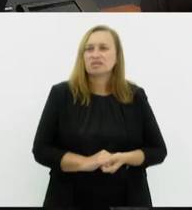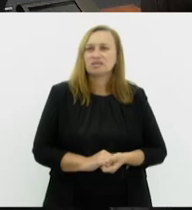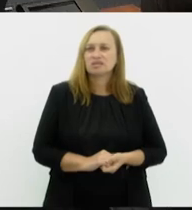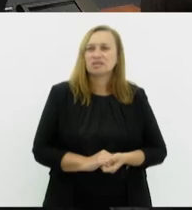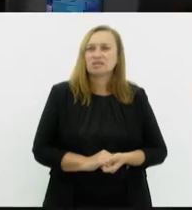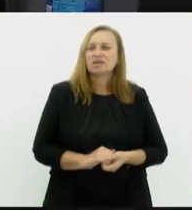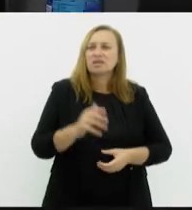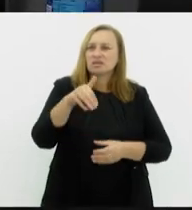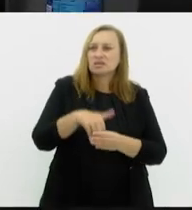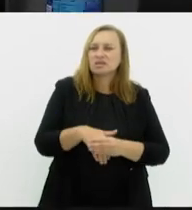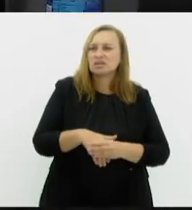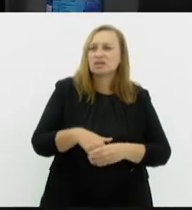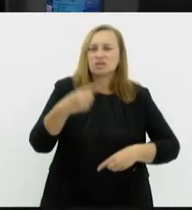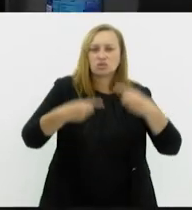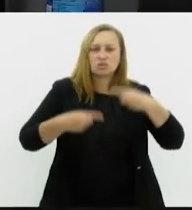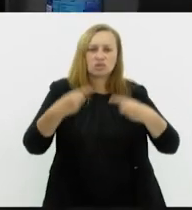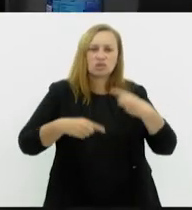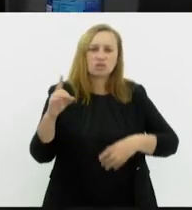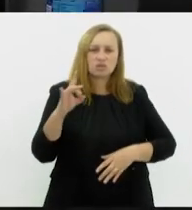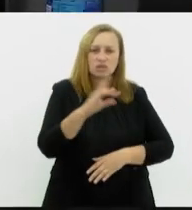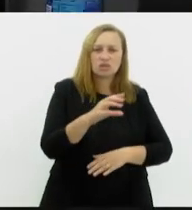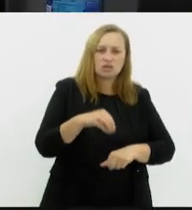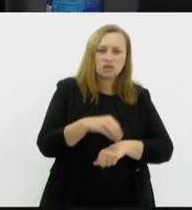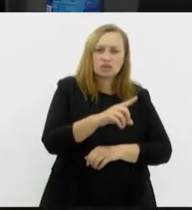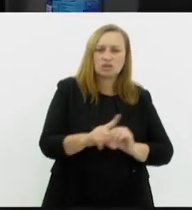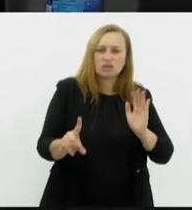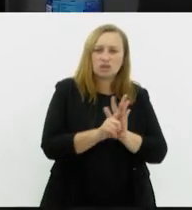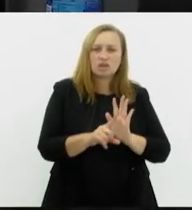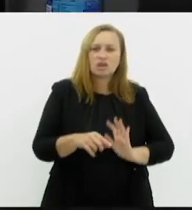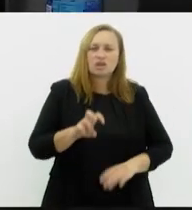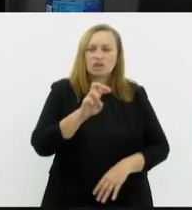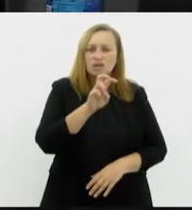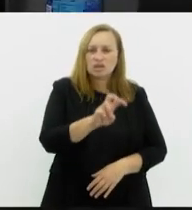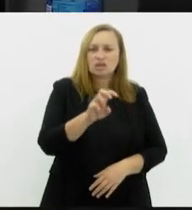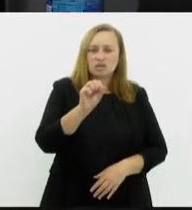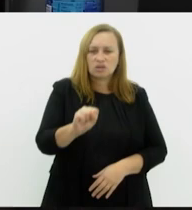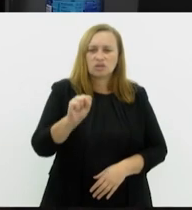Em votação em discussão única, indicação legislativa número